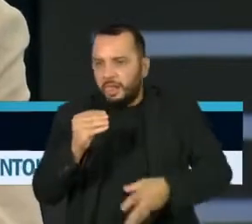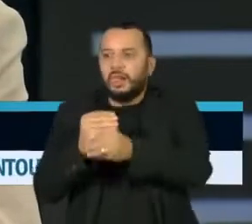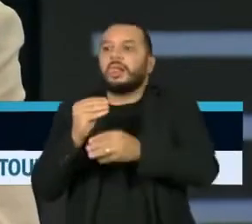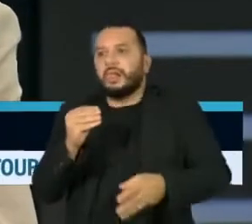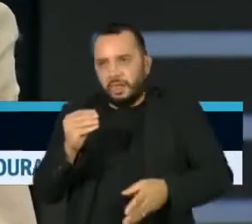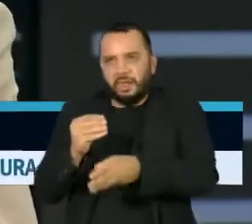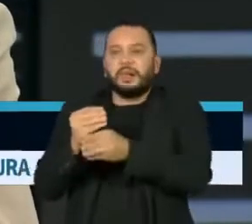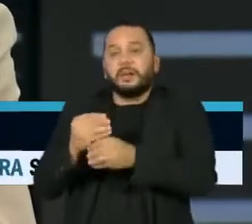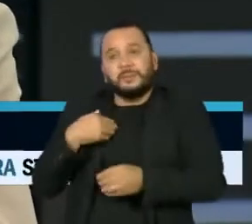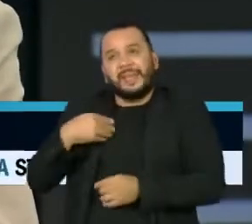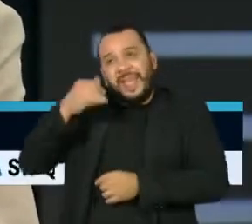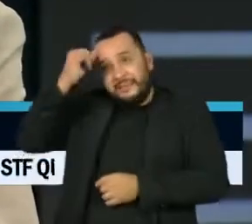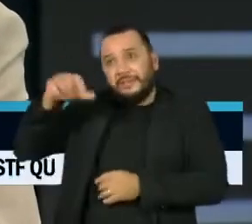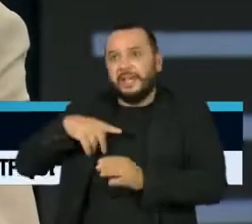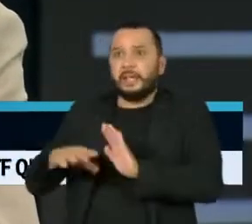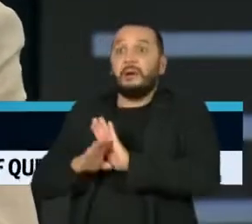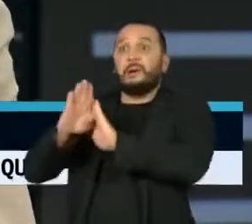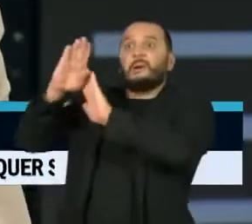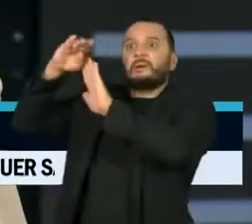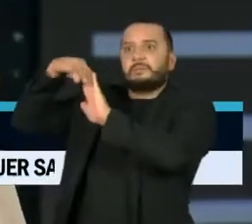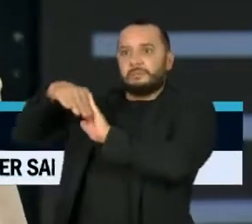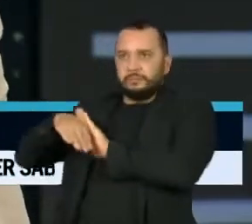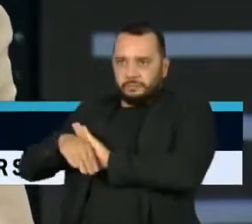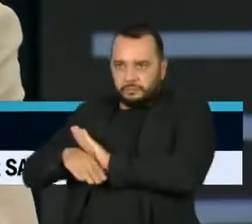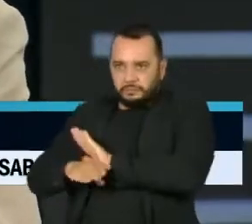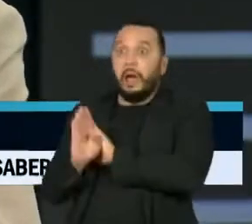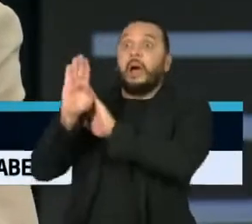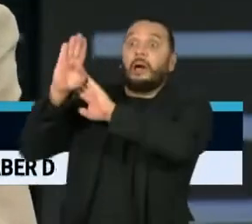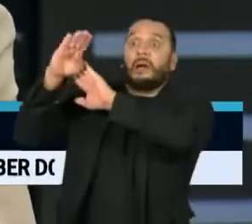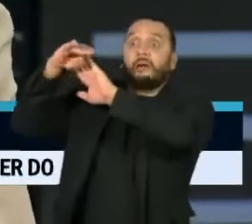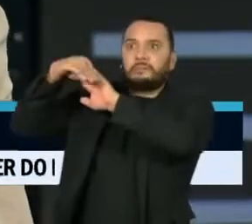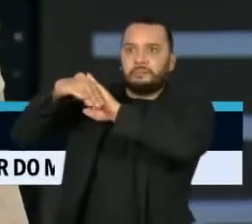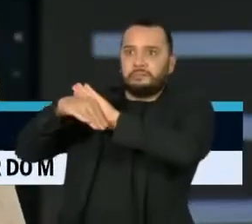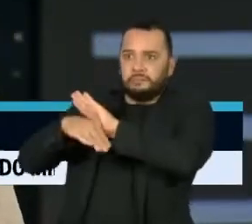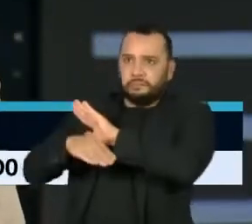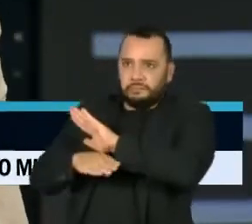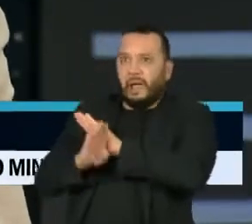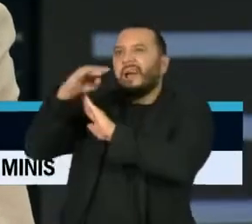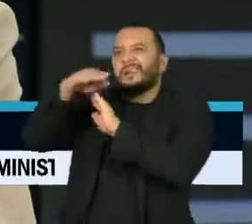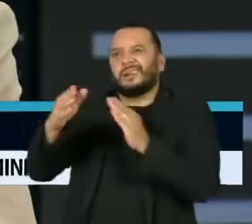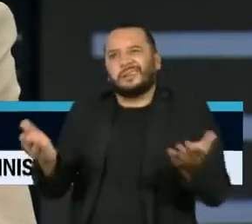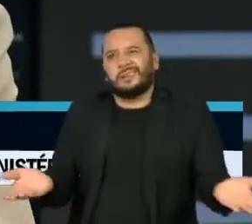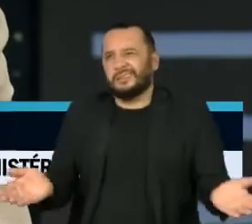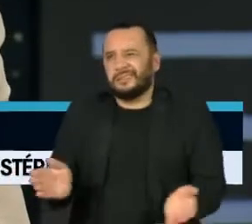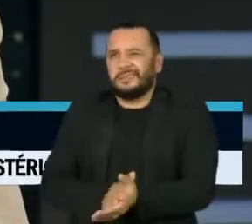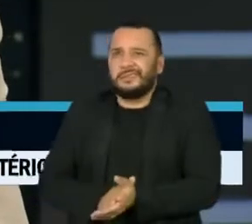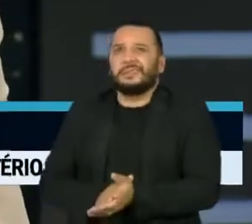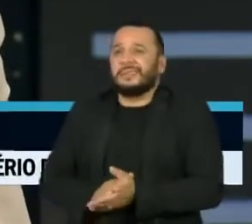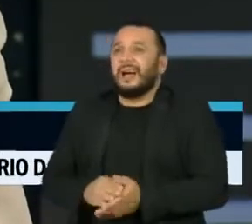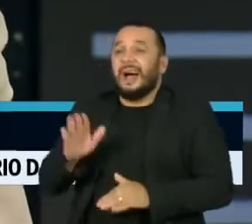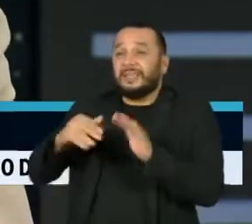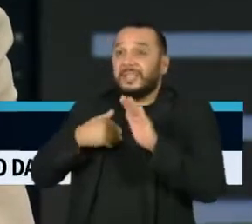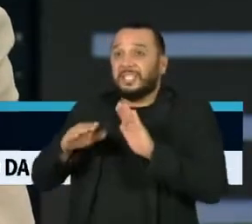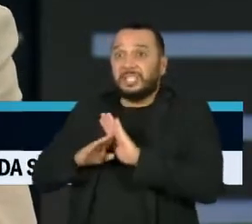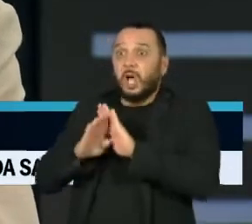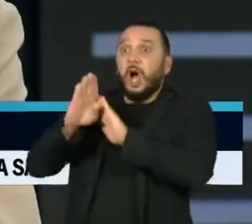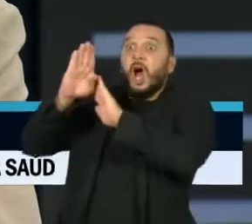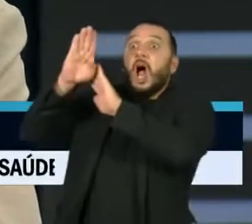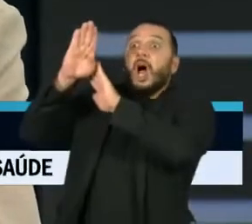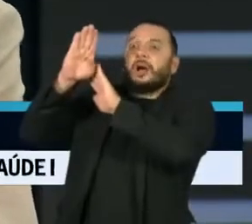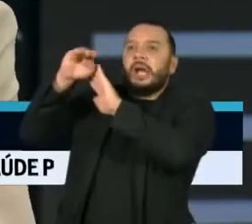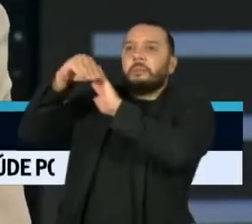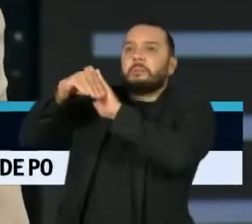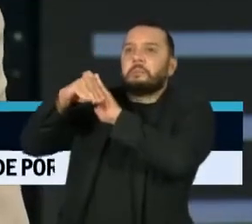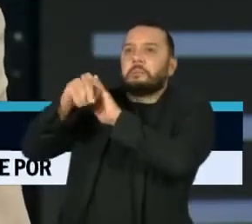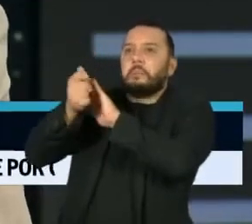essas oscilações que aqui uma semana só a semana seguinte sobe de novo vai a caiu Quando você vai ver se cai cai um pouquinho mas quando sobe